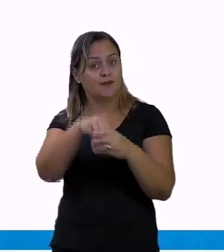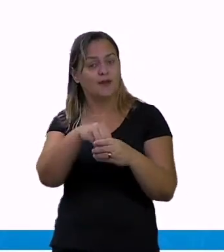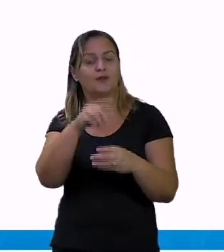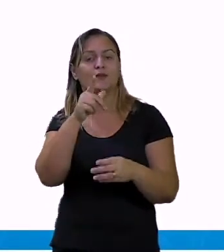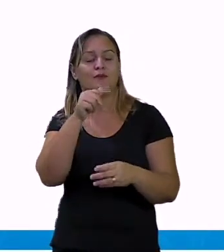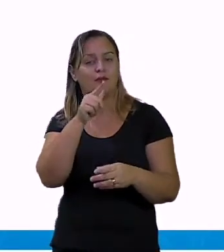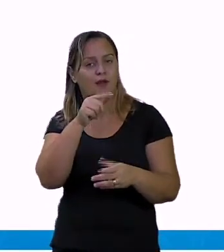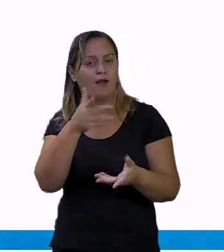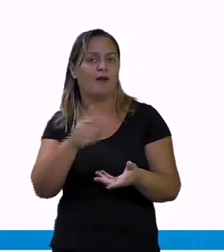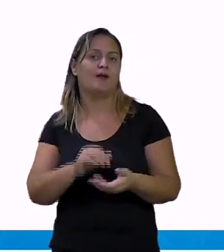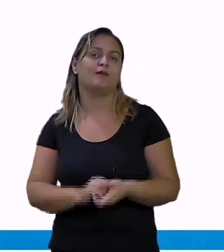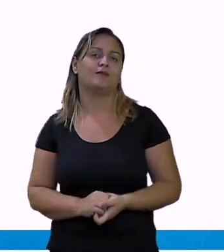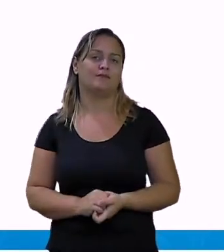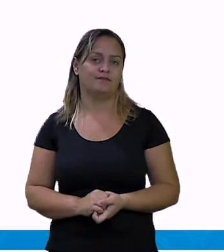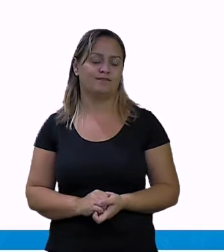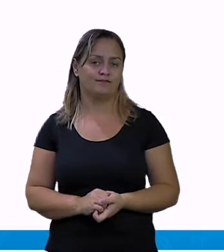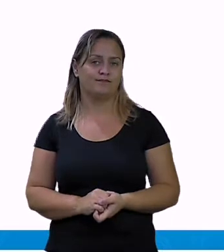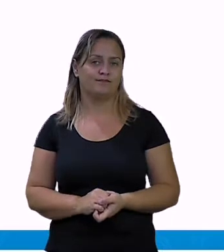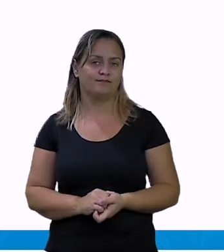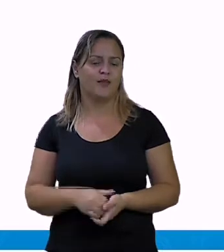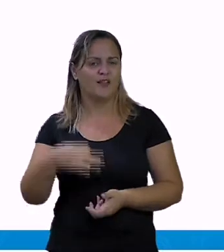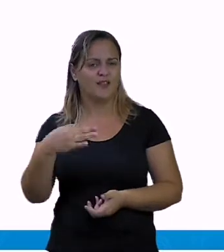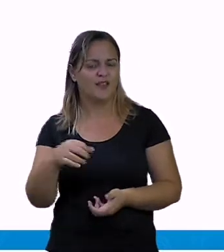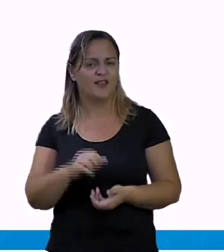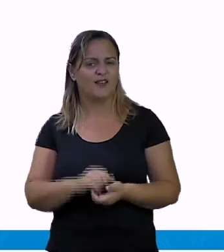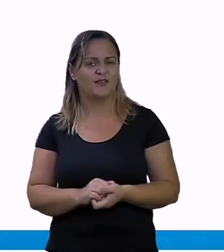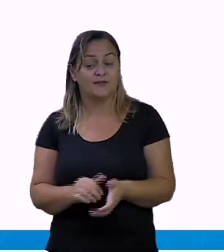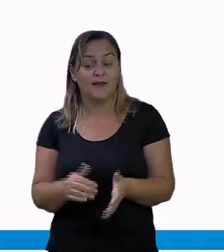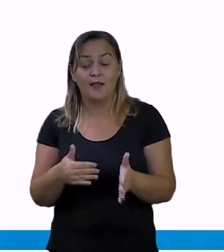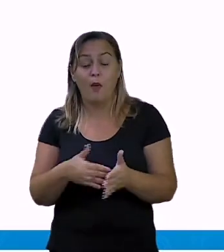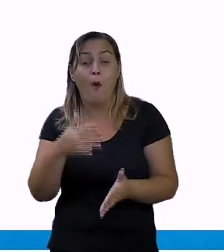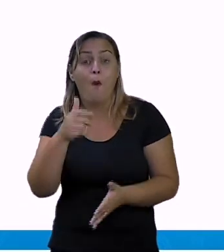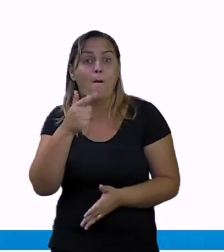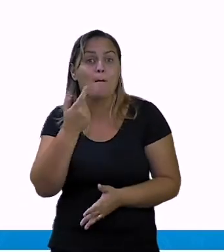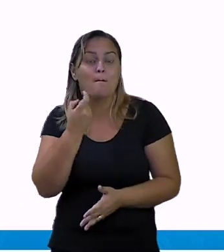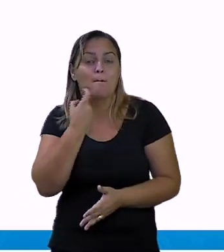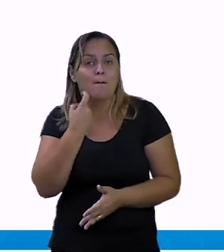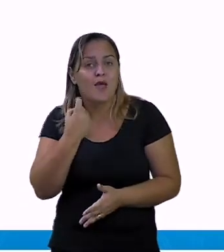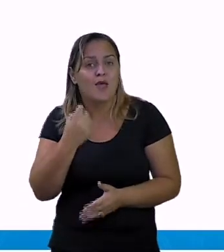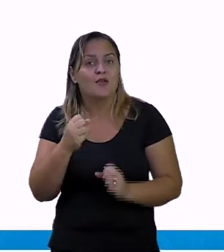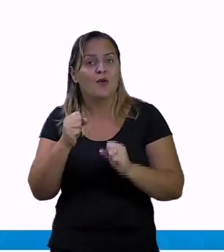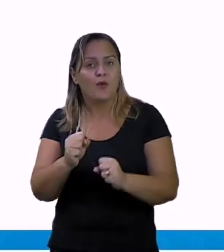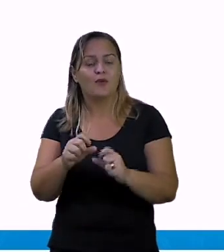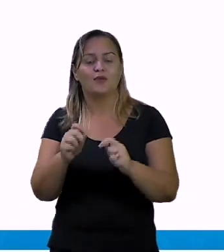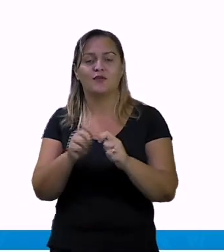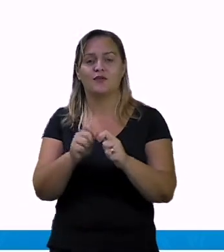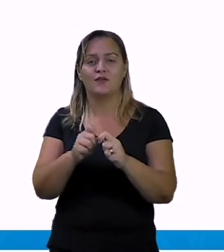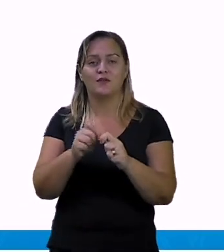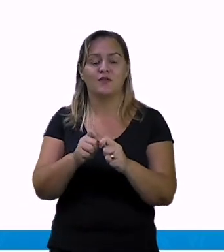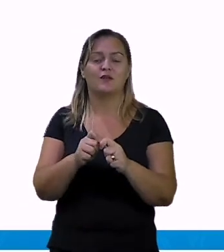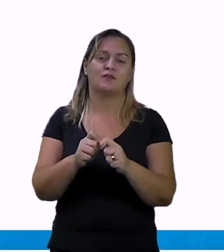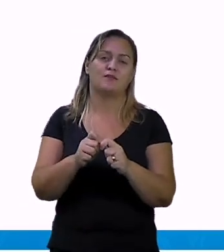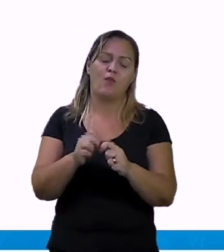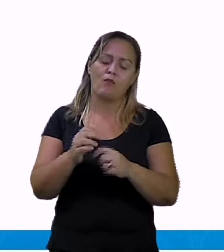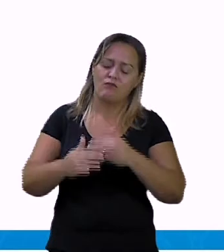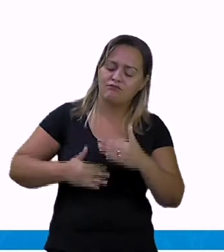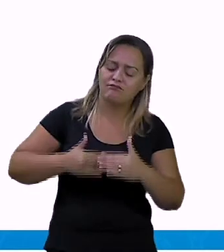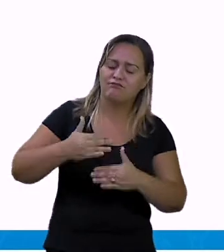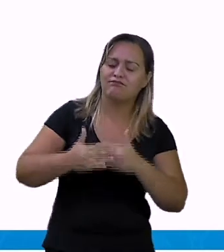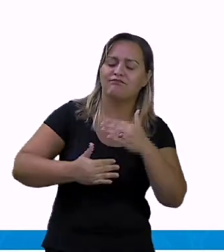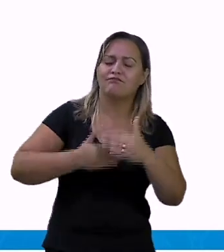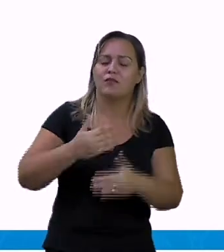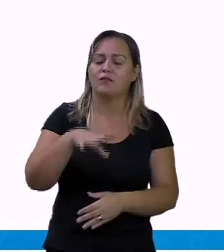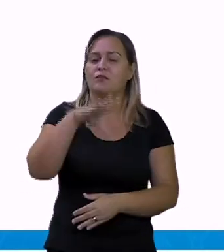os peixes conseguem fazer todo um processo de respiração. E como seria a reprodução